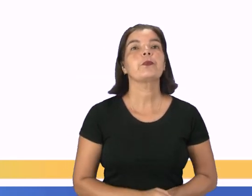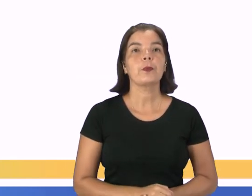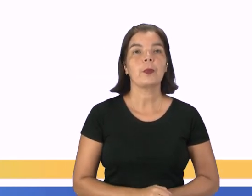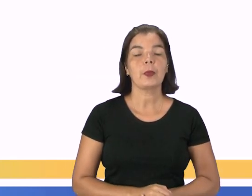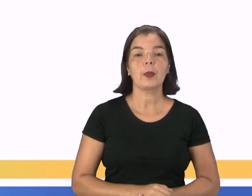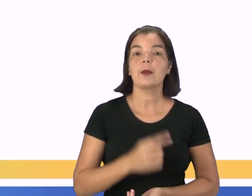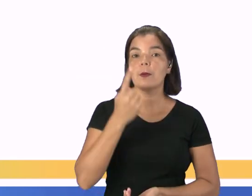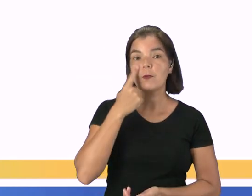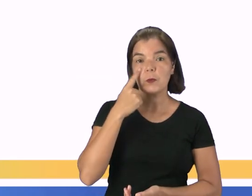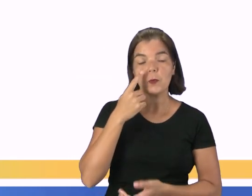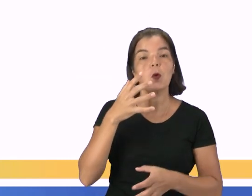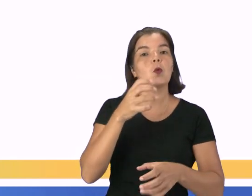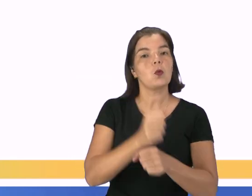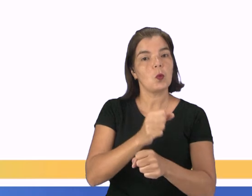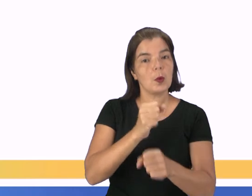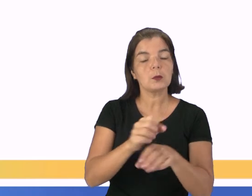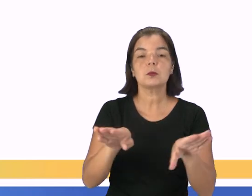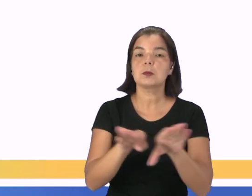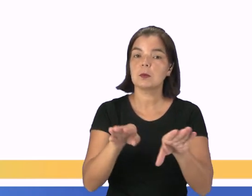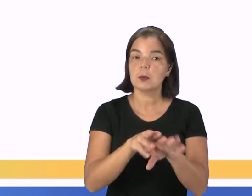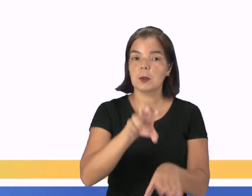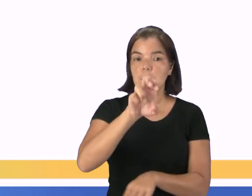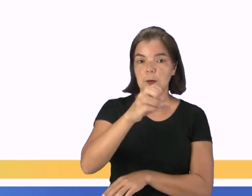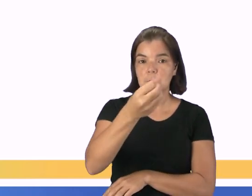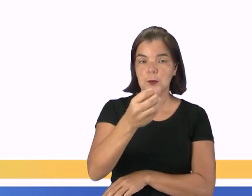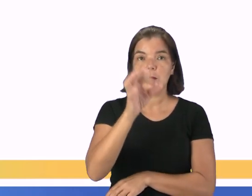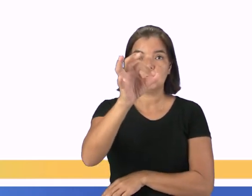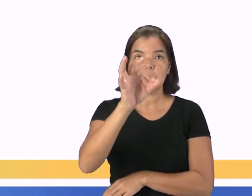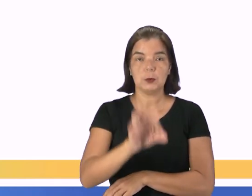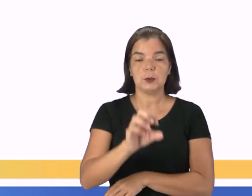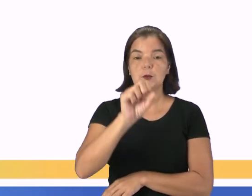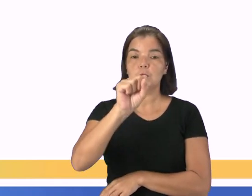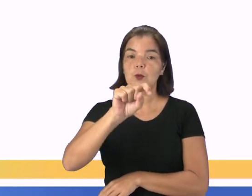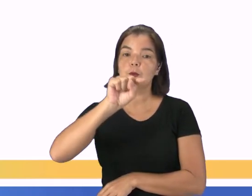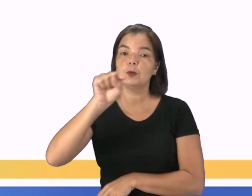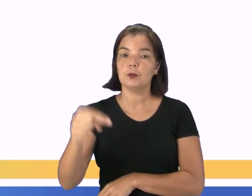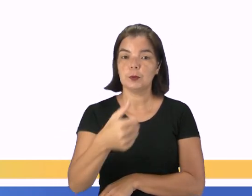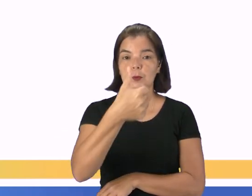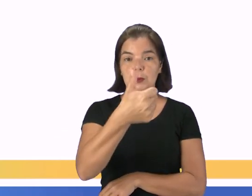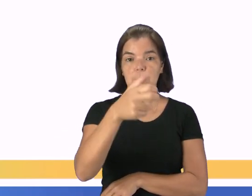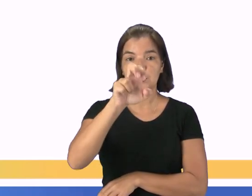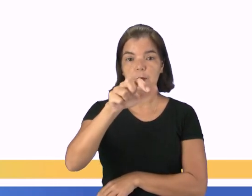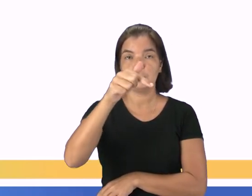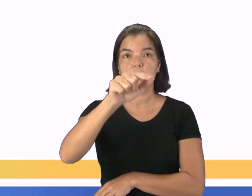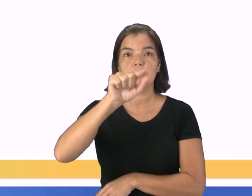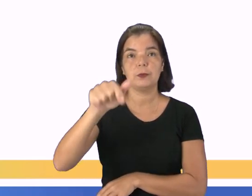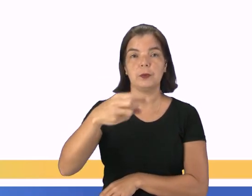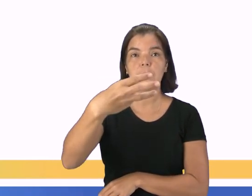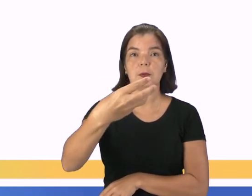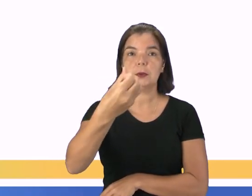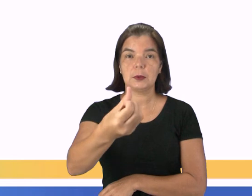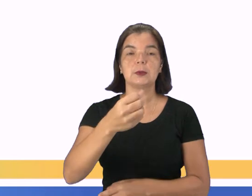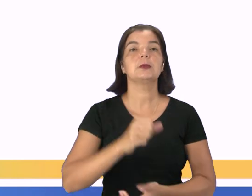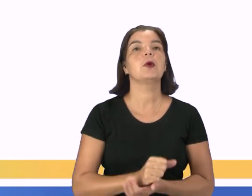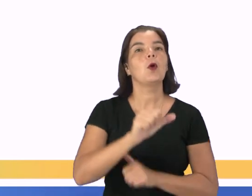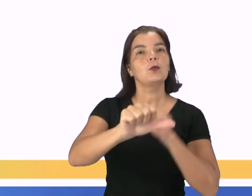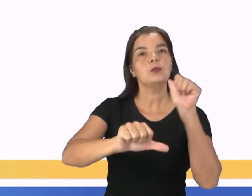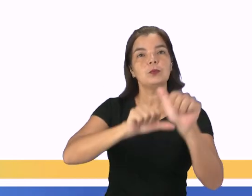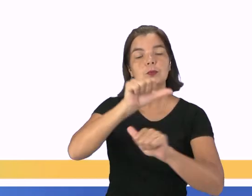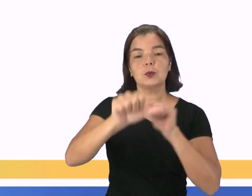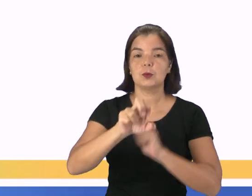8.157,36 quilômetros quadrados. Assim, sob a responsabilidade do Mato Grosso, foram desmatados 56%,